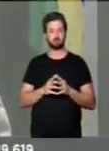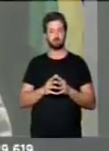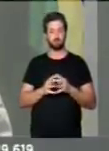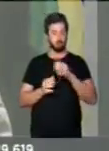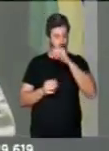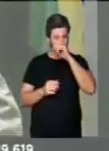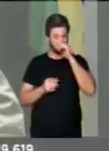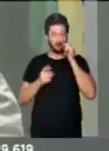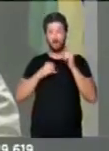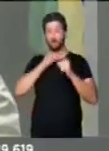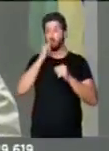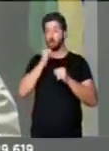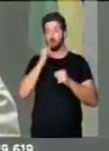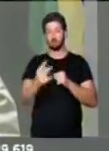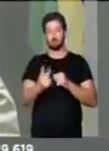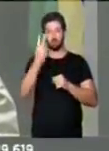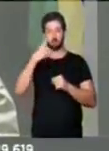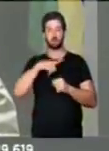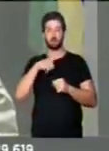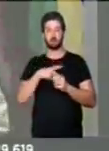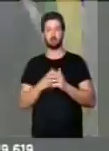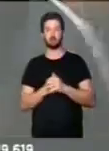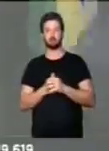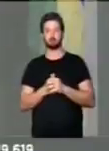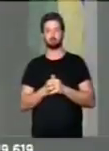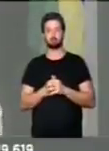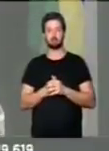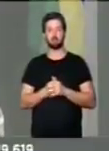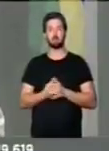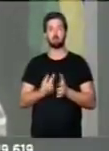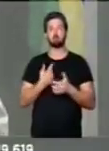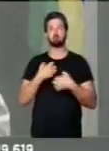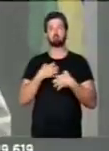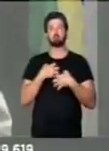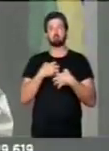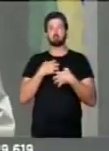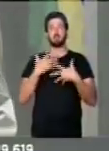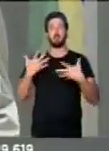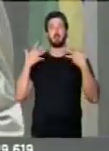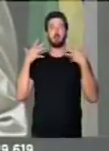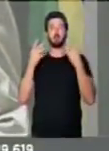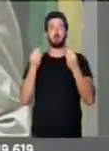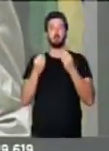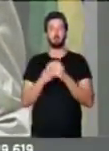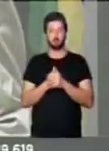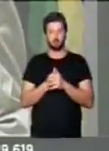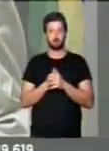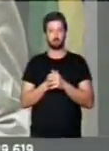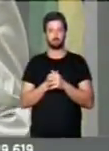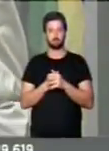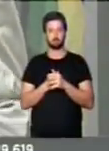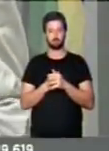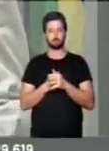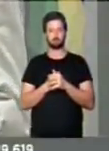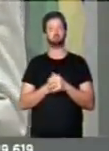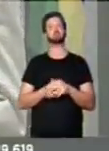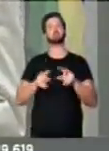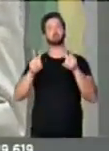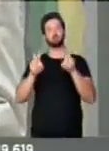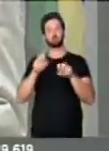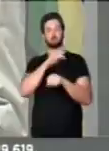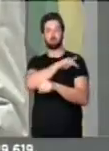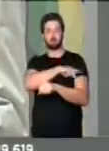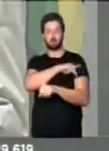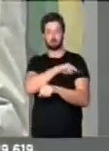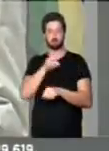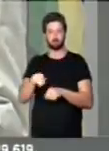trago duas notícias que me enchem de alegria sobre a questão do